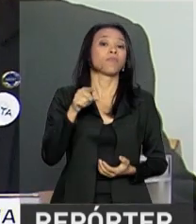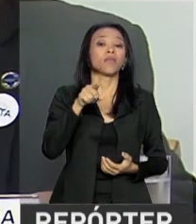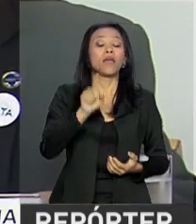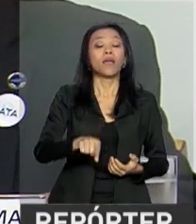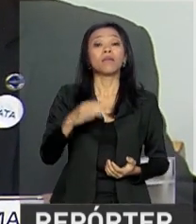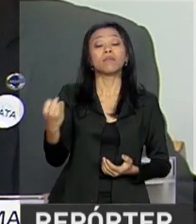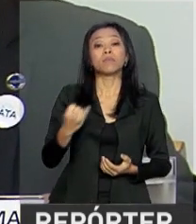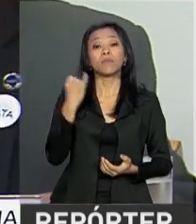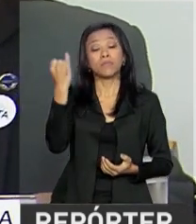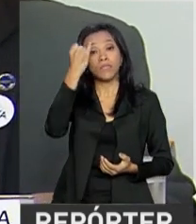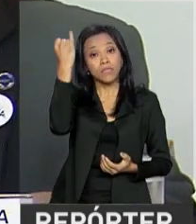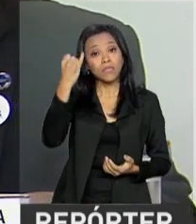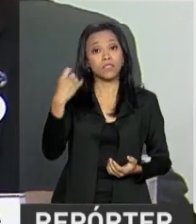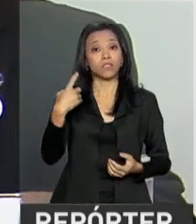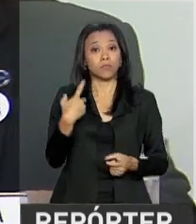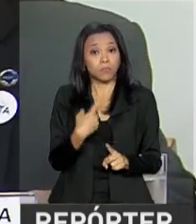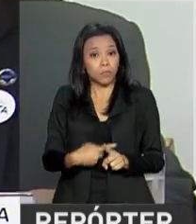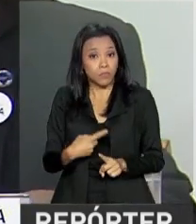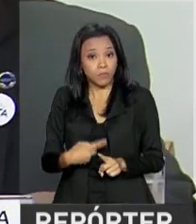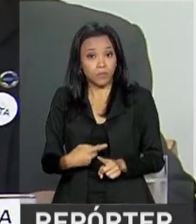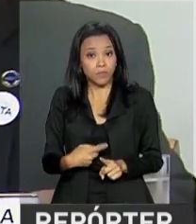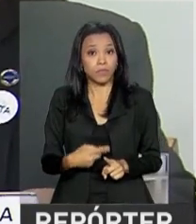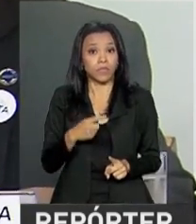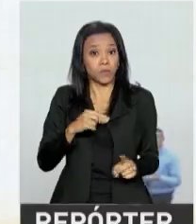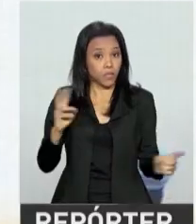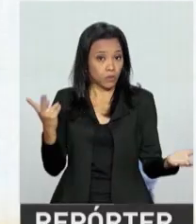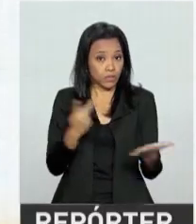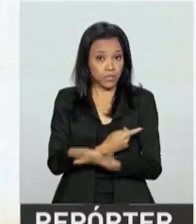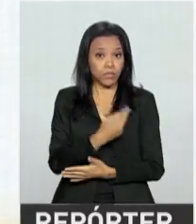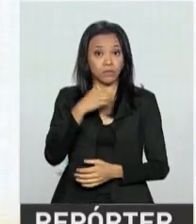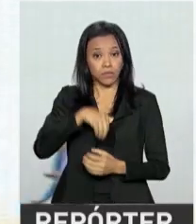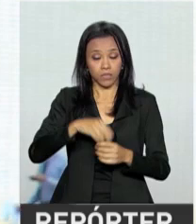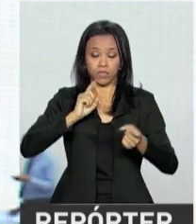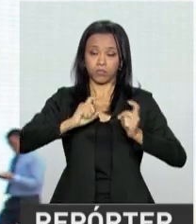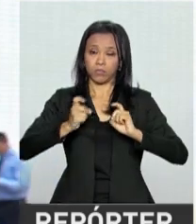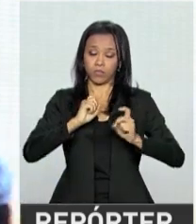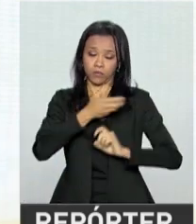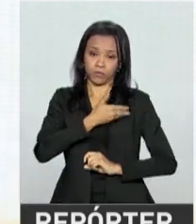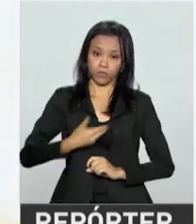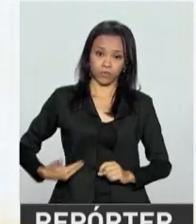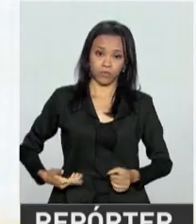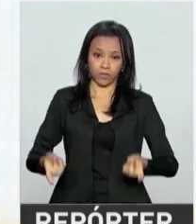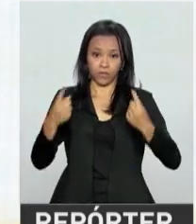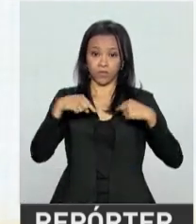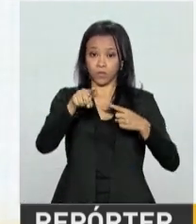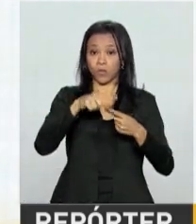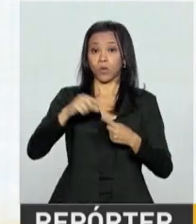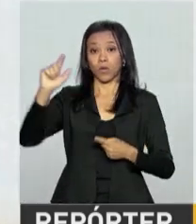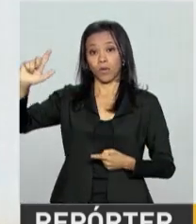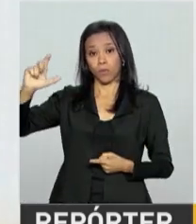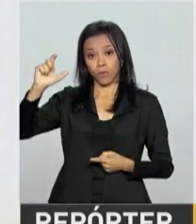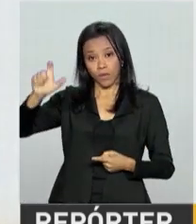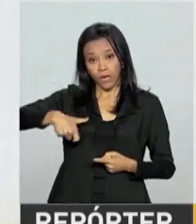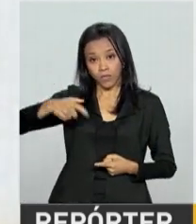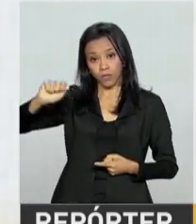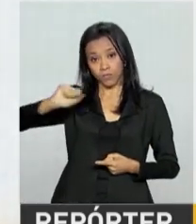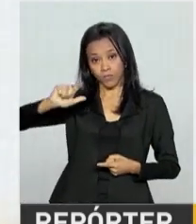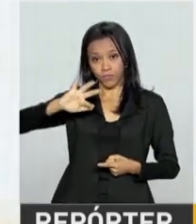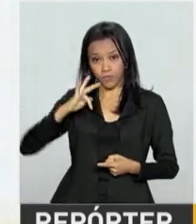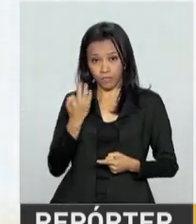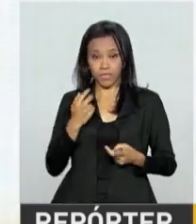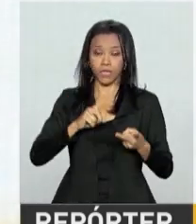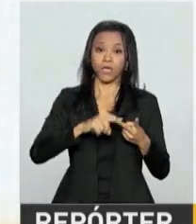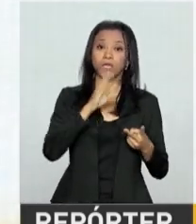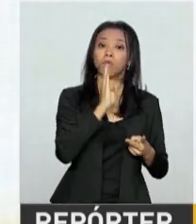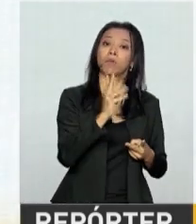importante dada a fragilidade está o estado tem vivenciado nos casos do bolsa família e do bpc o cruzamento de informações de